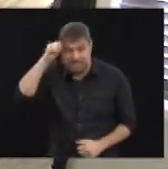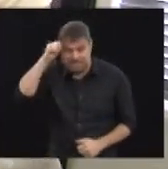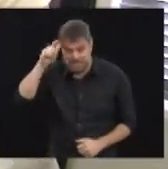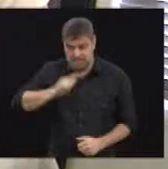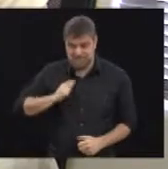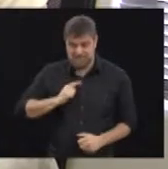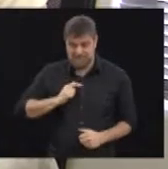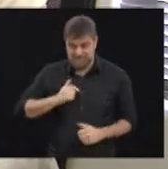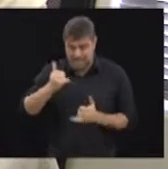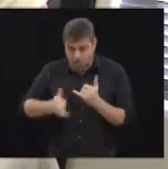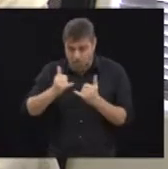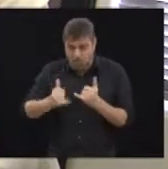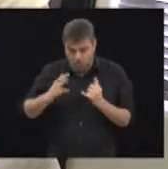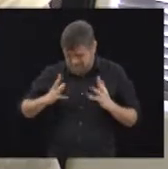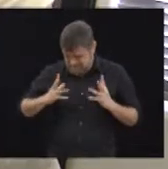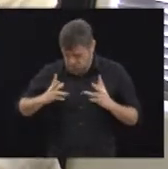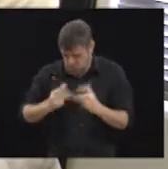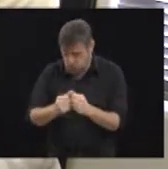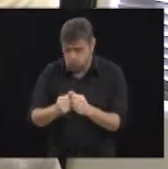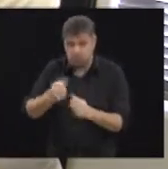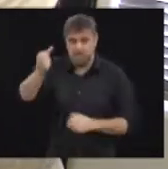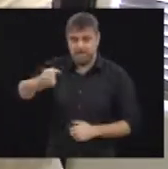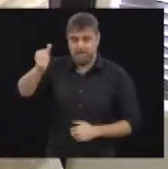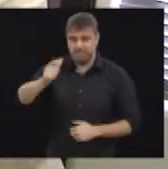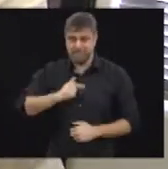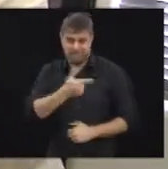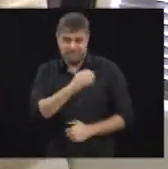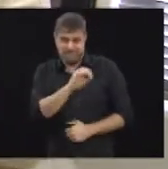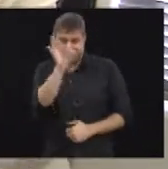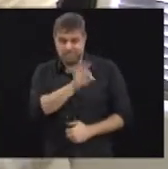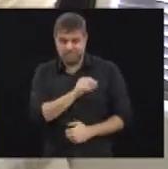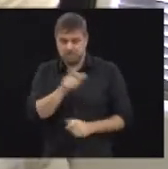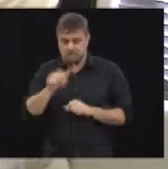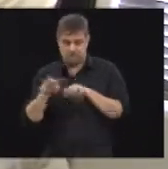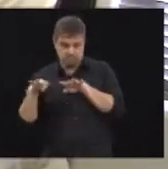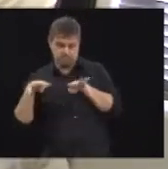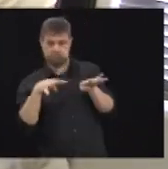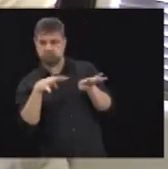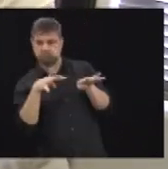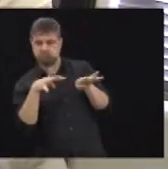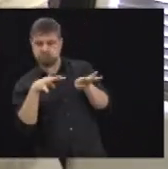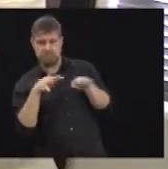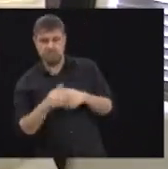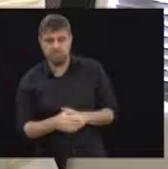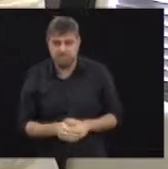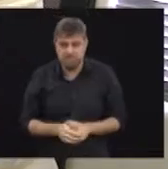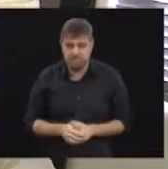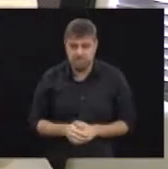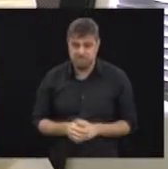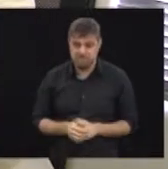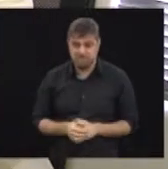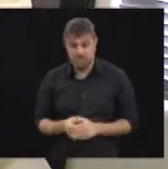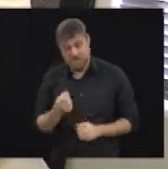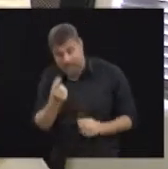ele fica quase todo branco e o que sobrou de escuro fica muito chamativo. E às